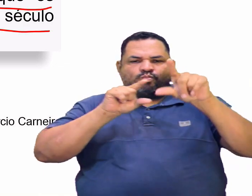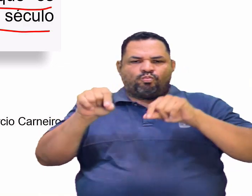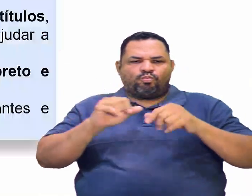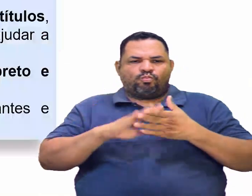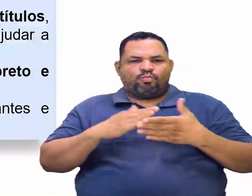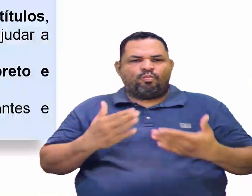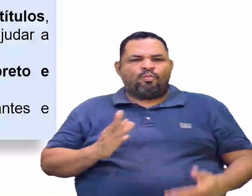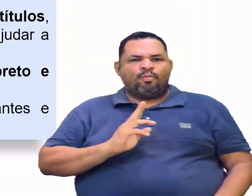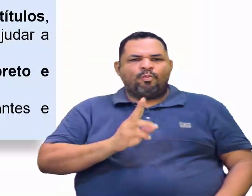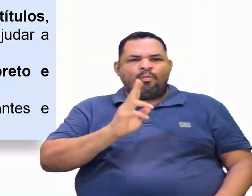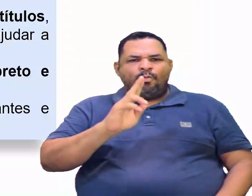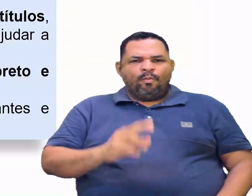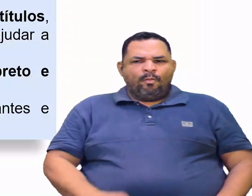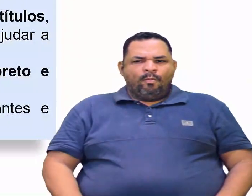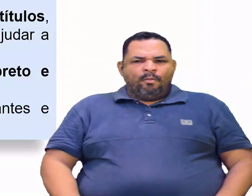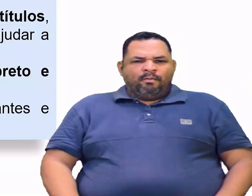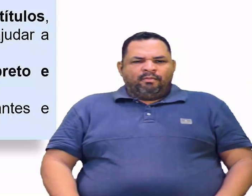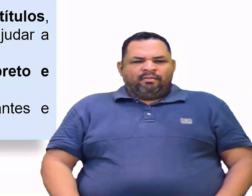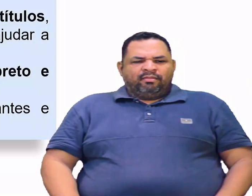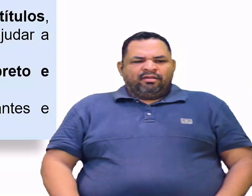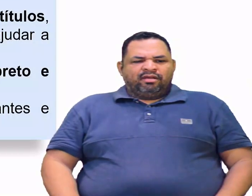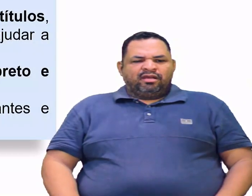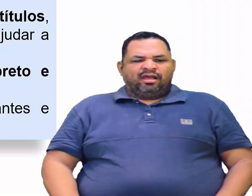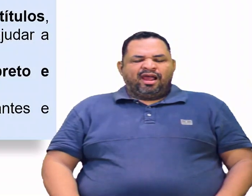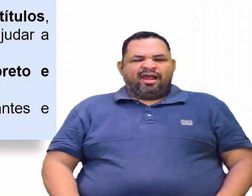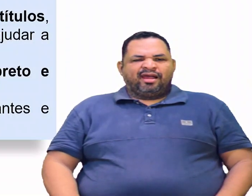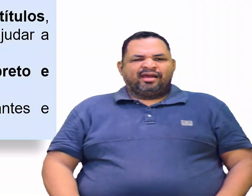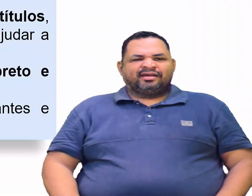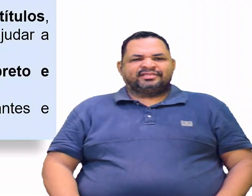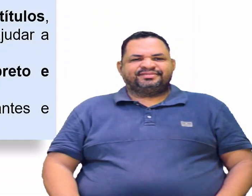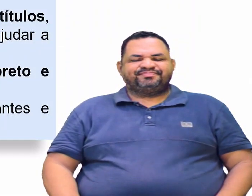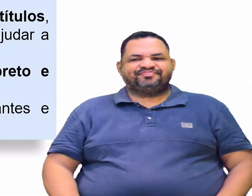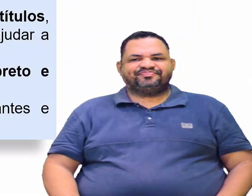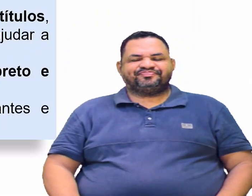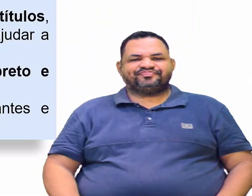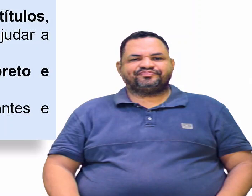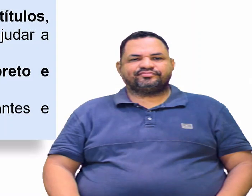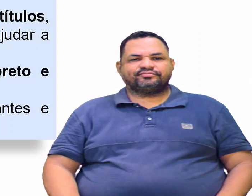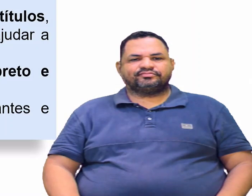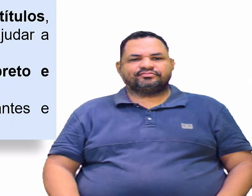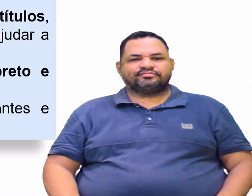Então, seguindo aqui, a gente vê o seguinte. Logo nessa primeira fase aqui,